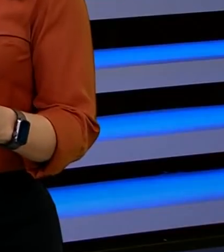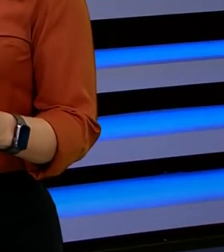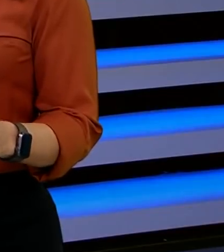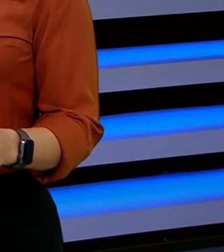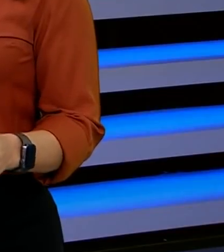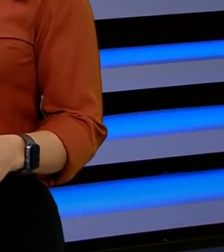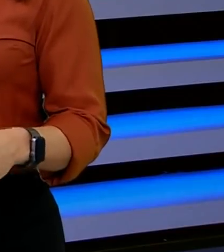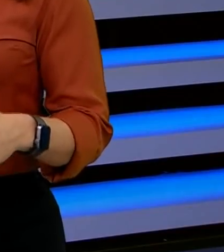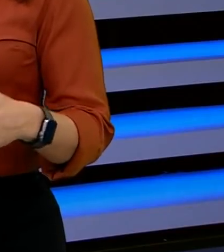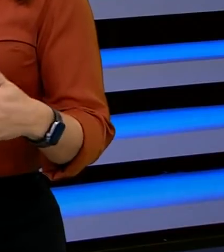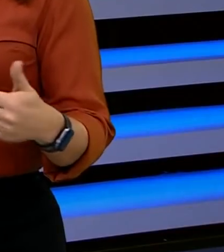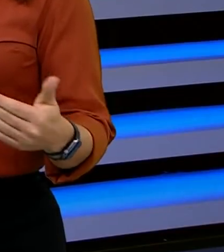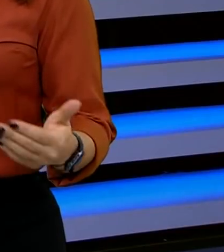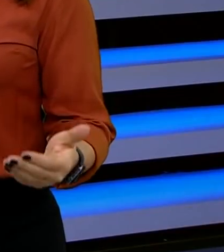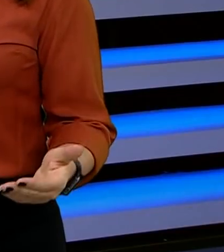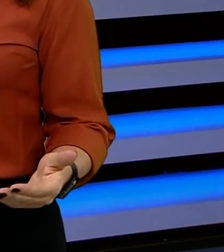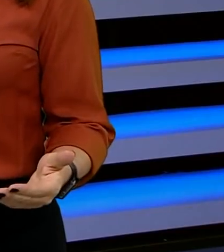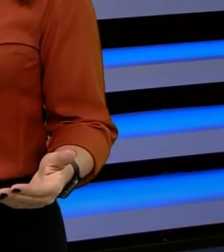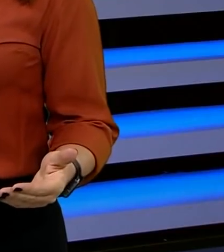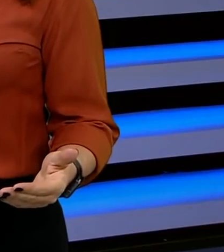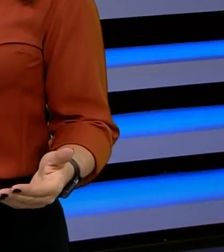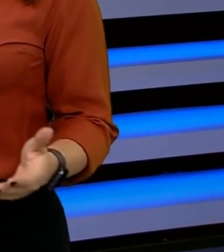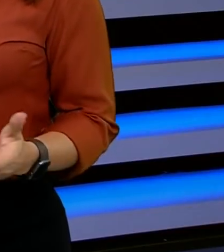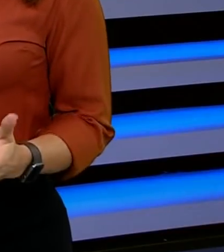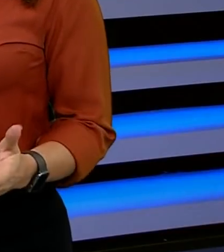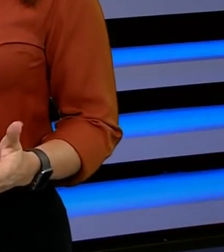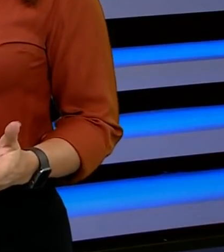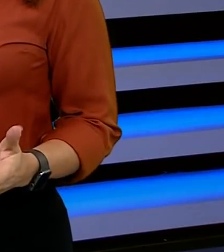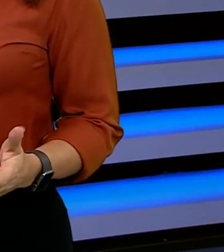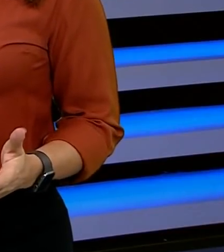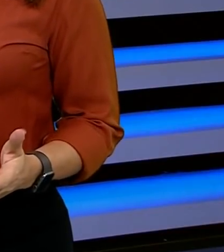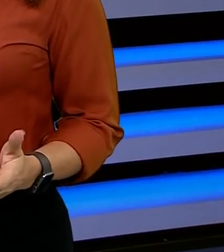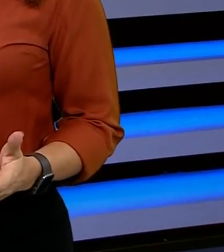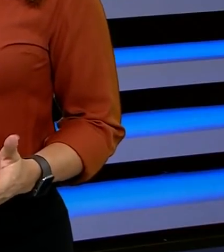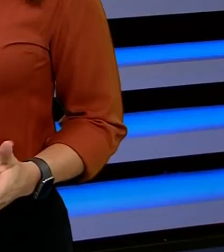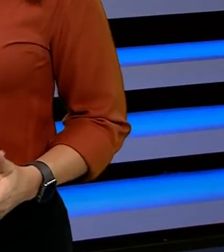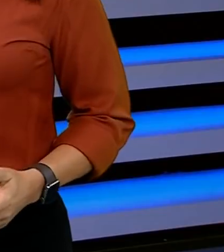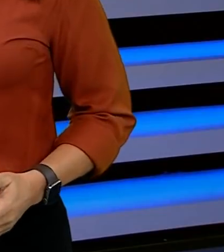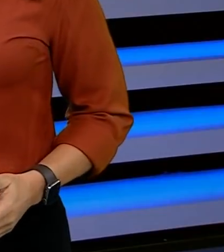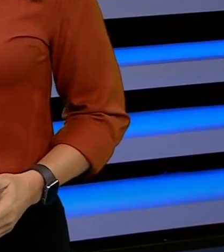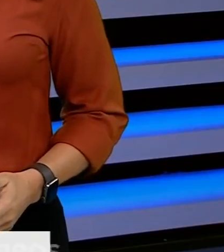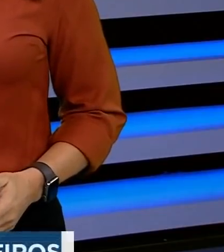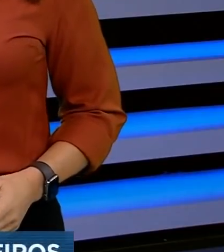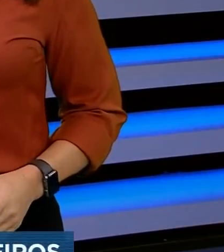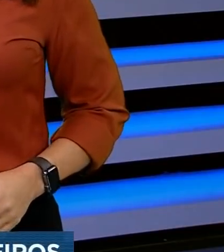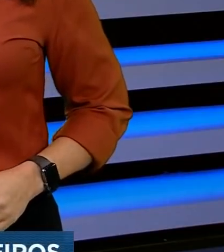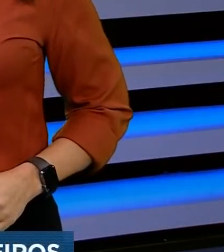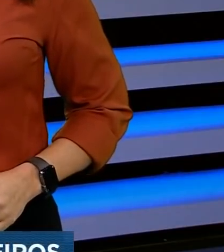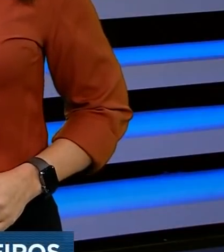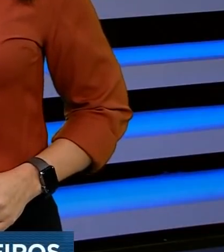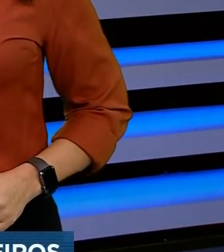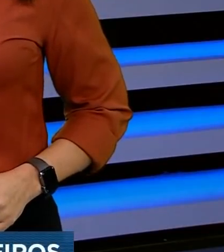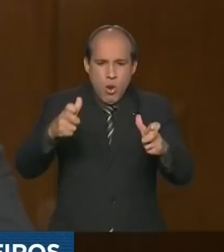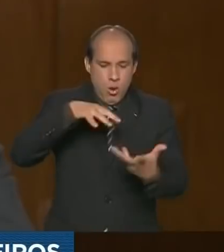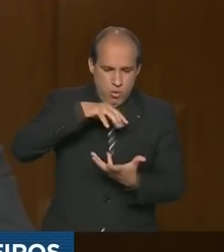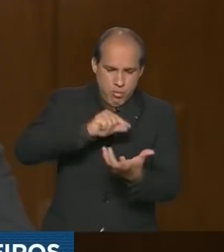presidente Jair Bolsonaro fez um pronunciamento ontem, indicou uma mudança de postura, defendeu a vacinação.